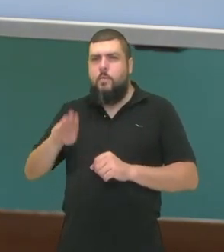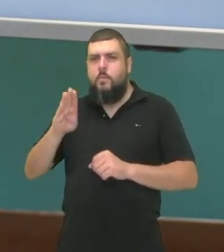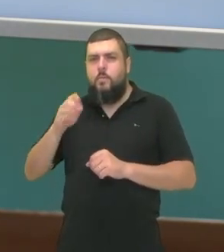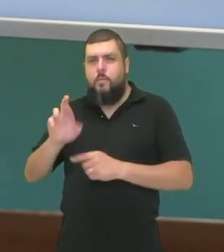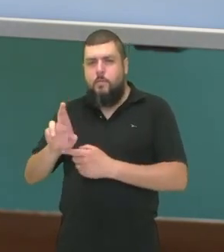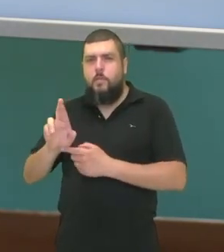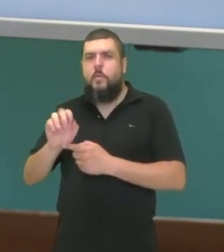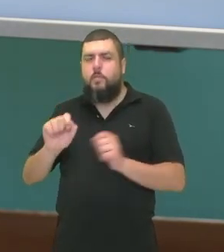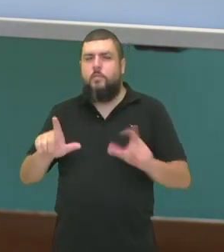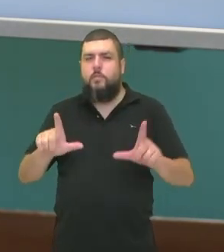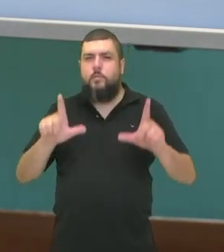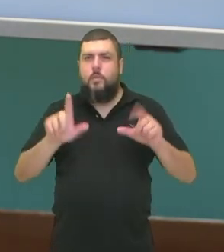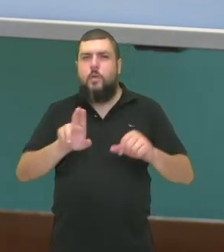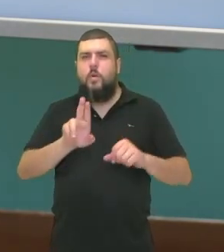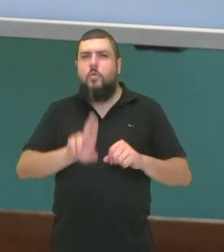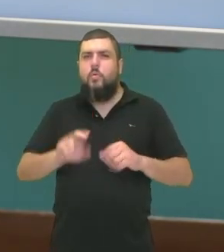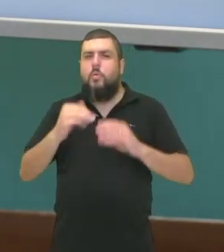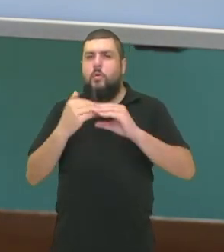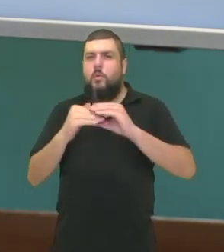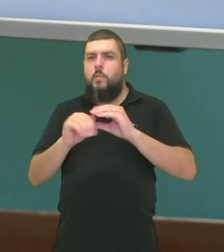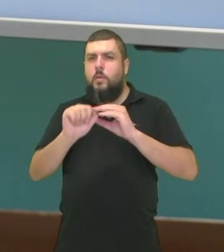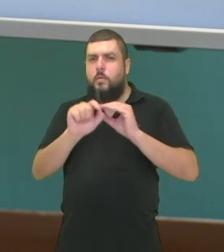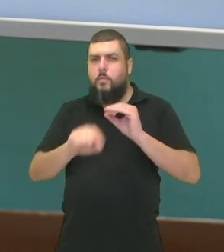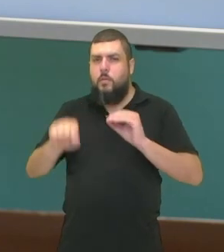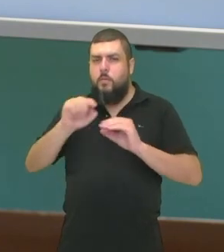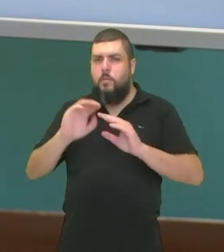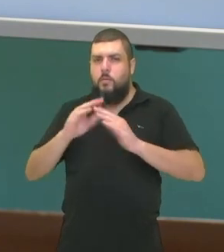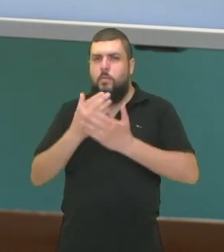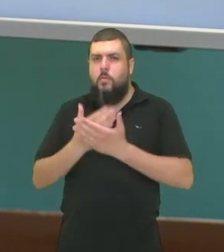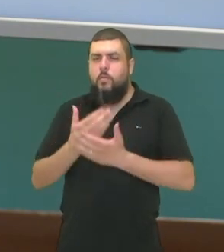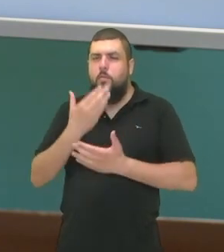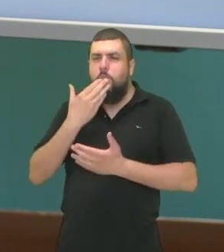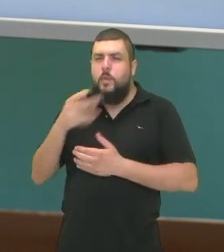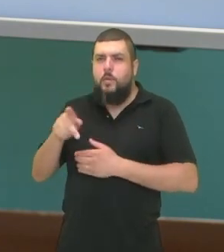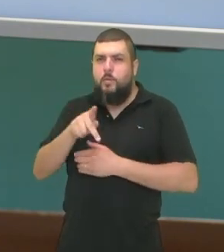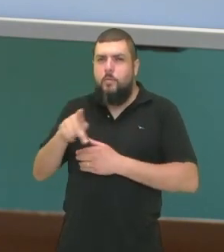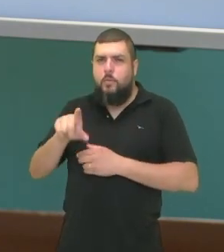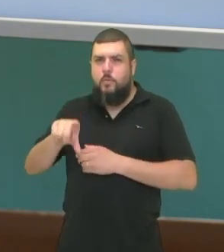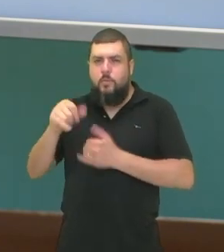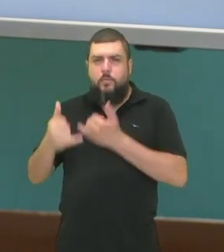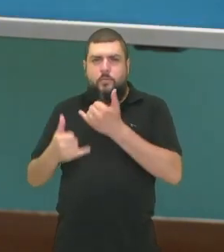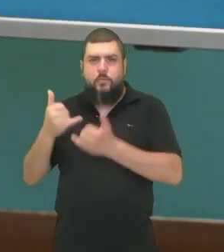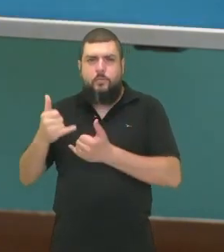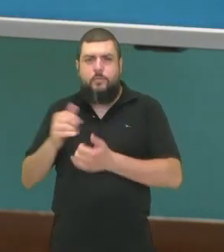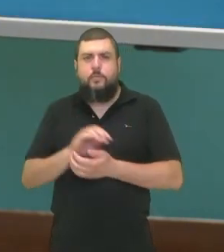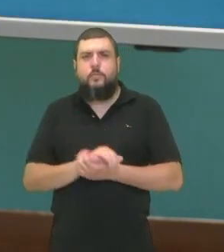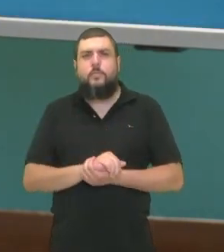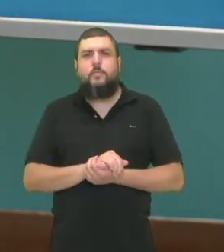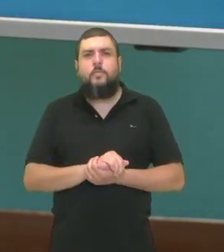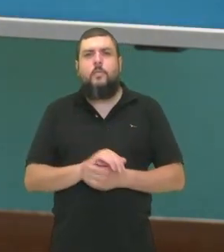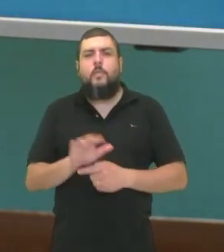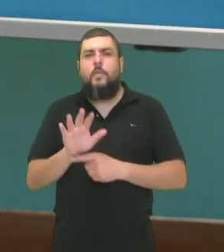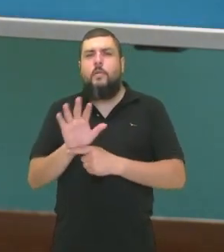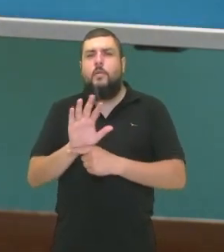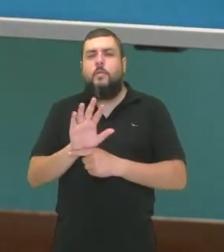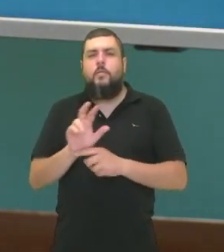www.matific.com.br, acesse e utilize o seu @escola, tá? E peça para o professor atribuir o joguinho lá para você, tá bom? Então, nesse vídeo, nós